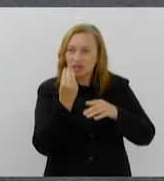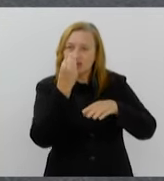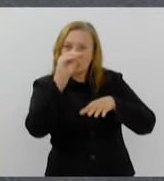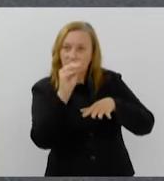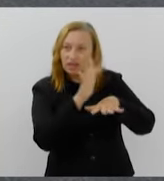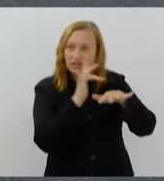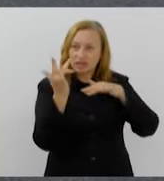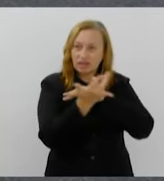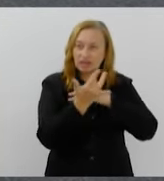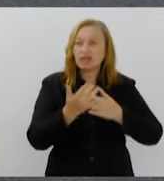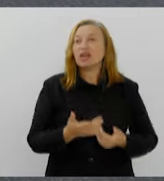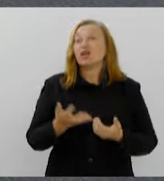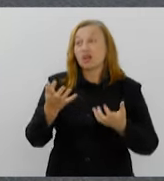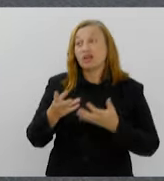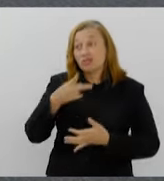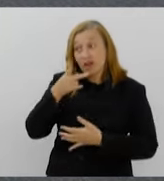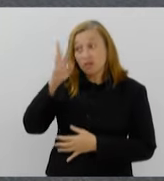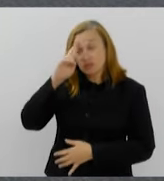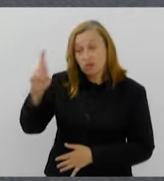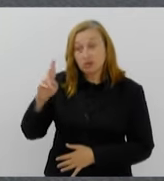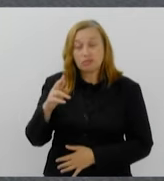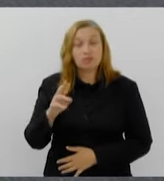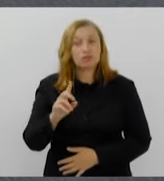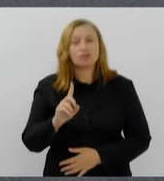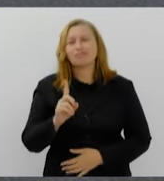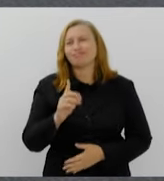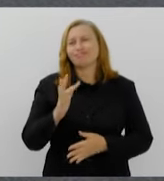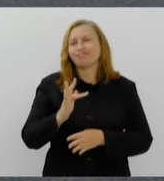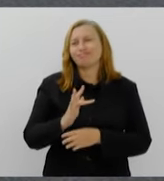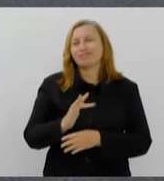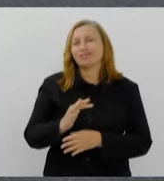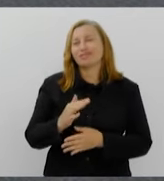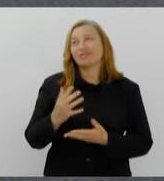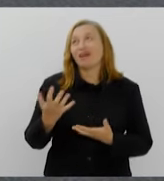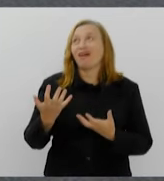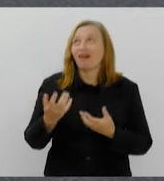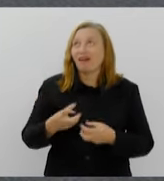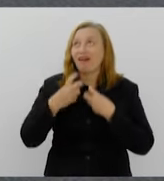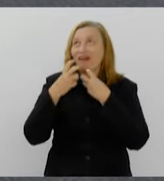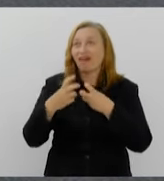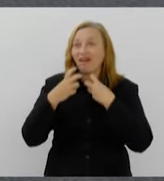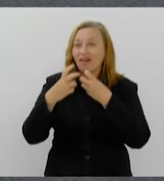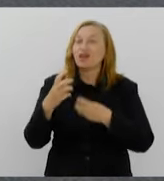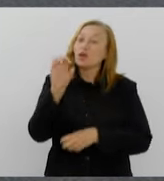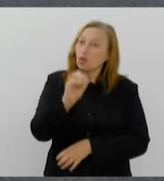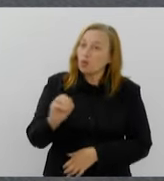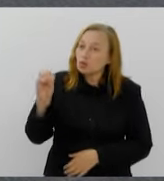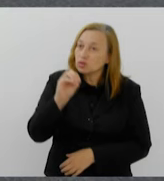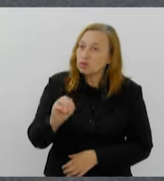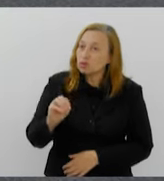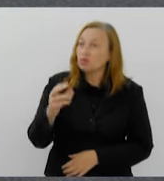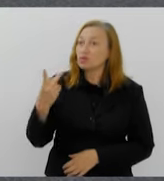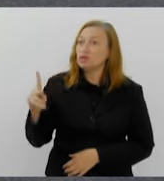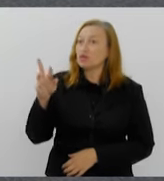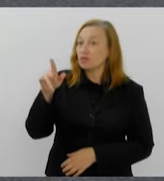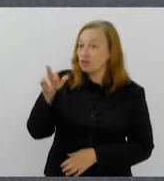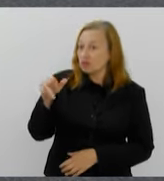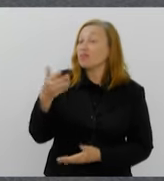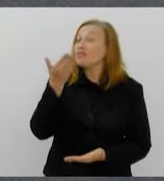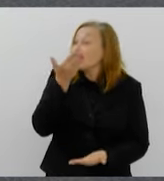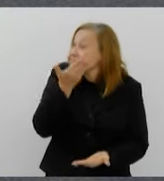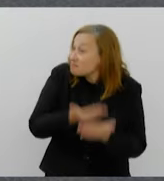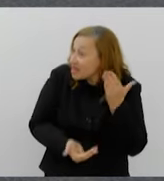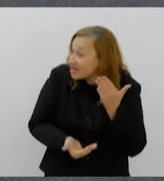eu quero dizer uma coisa para vossa excelência não adianta a vossa excelência gritar em outubro o irmão de vossa excelência vai